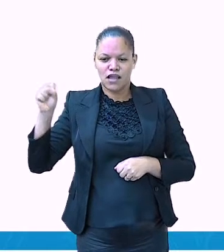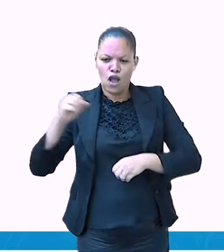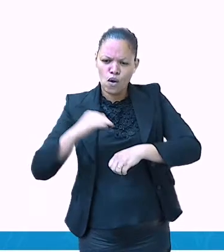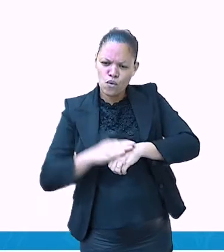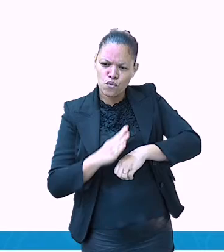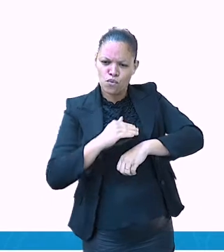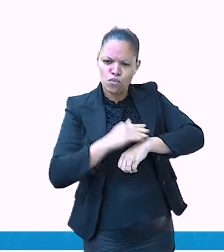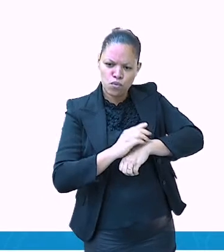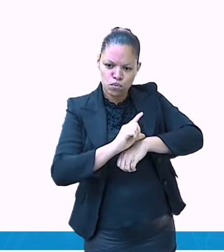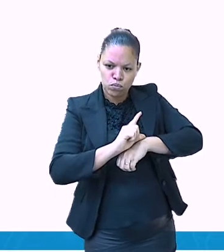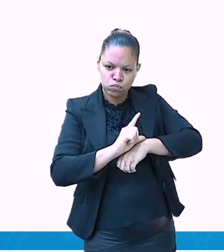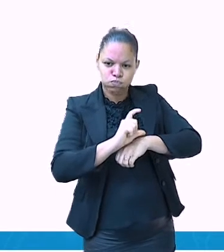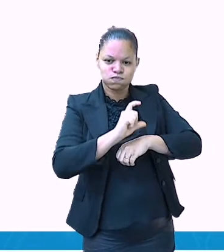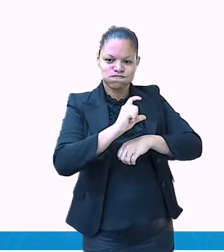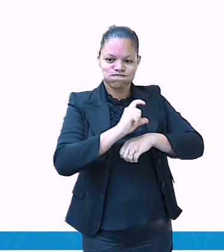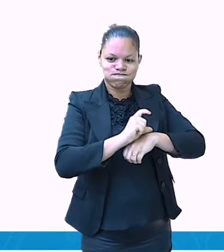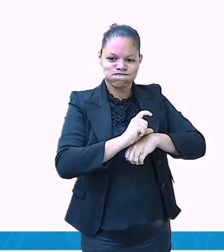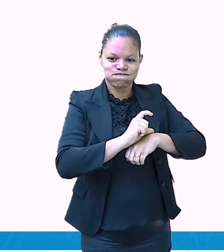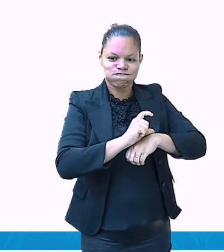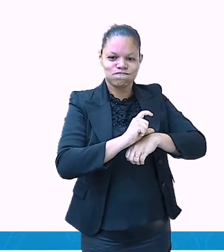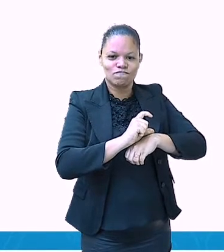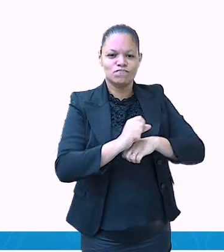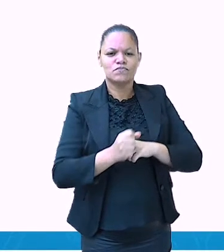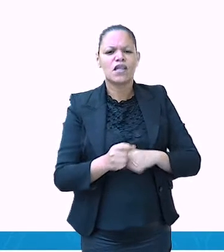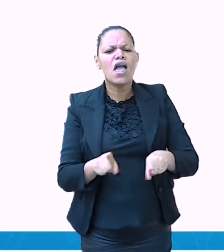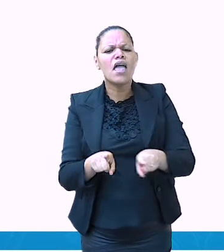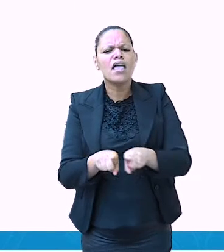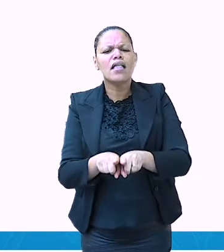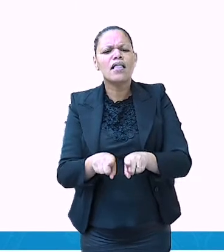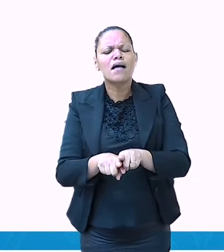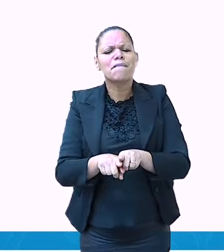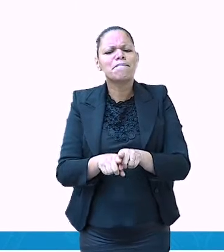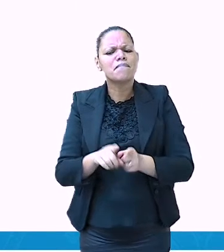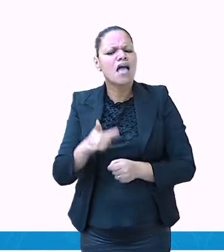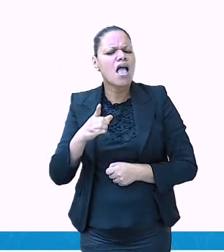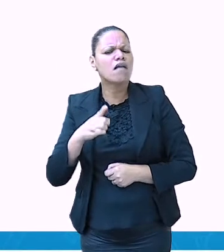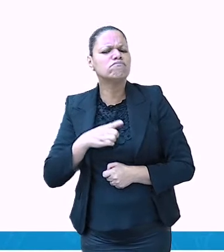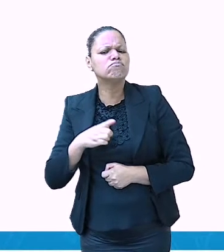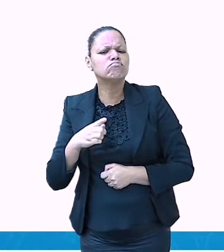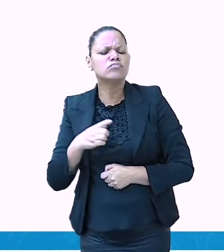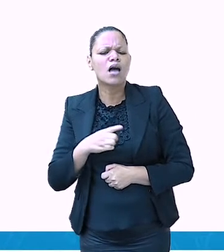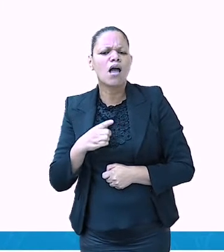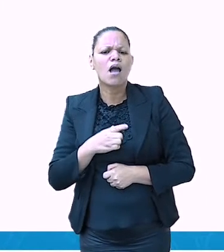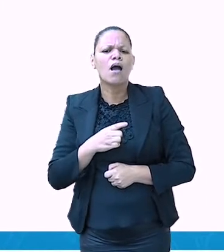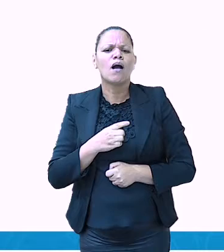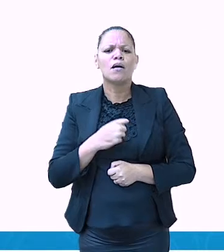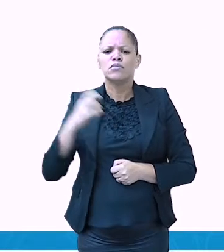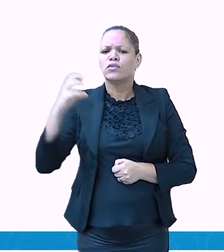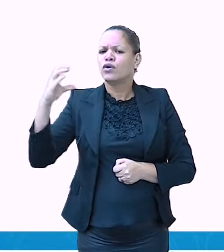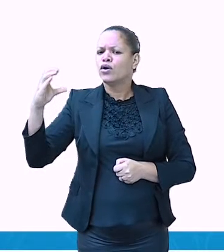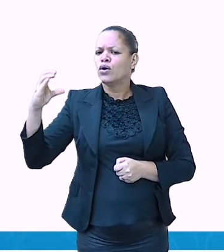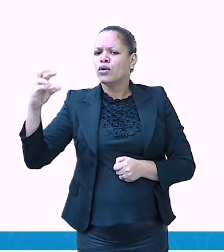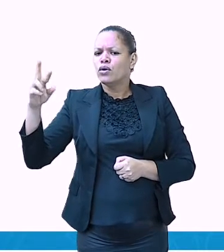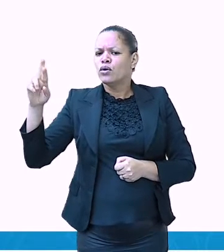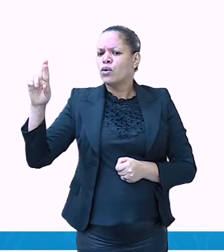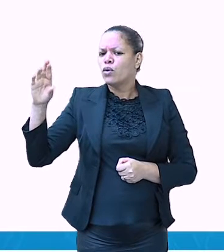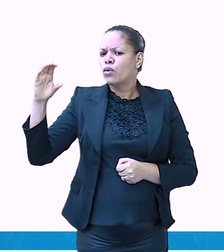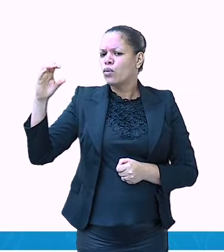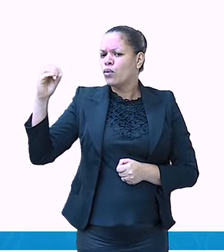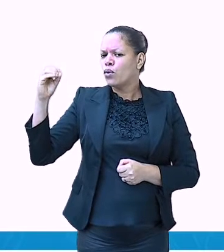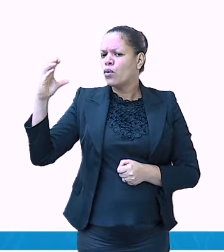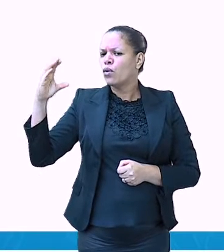Temos também os crocodilianos. Vocês sabem diferenciar um alligator de